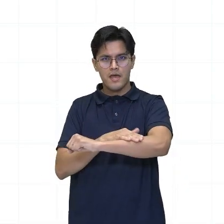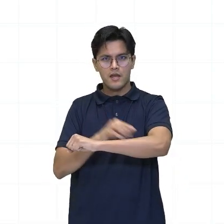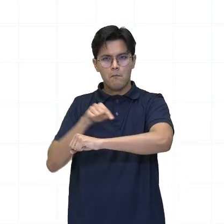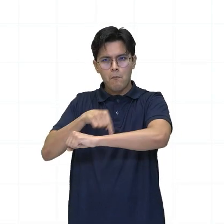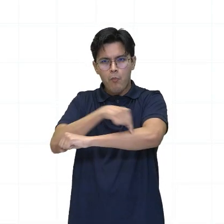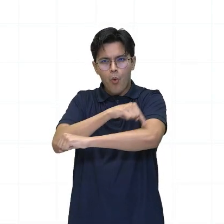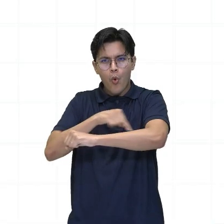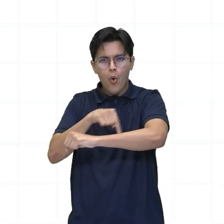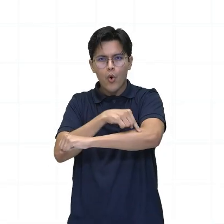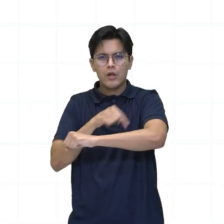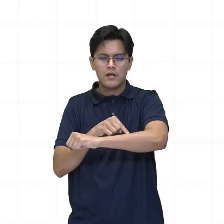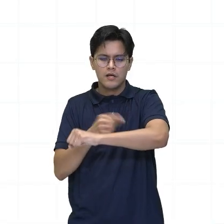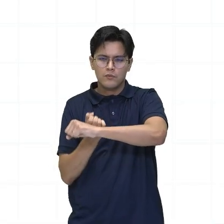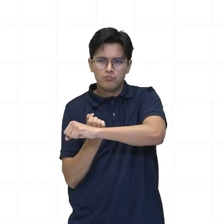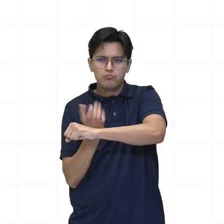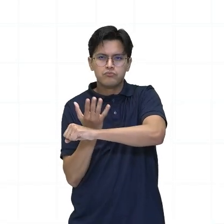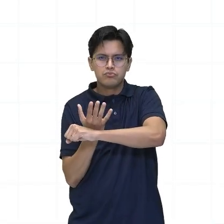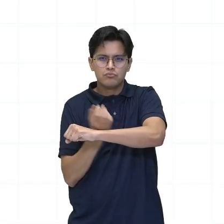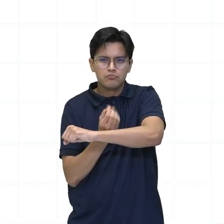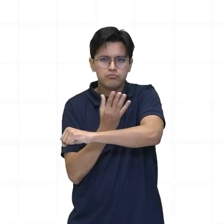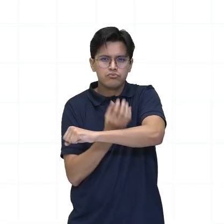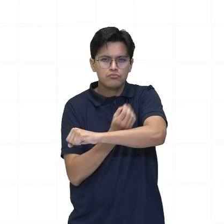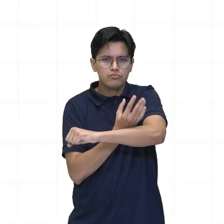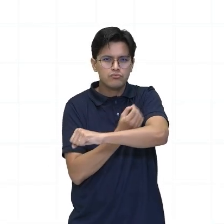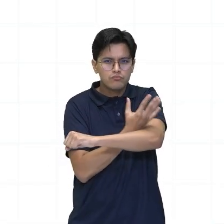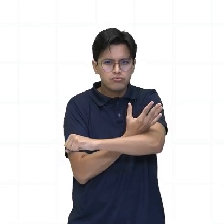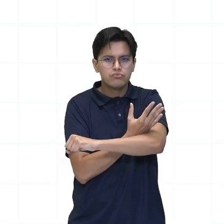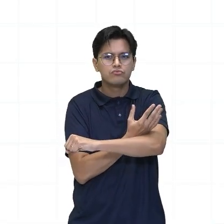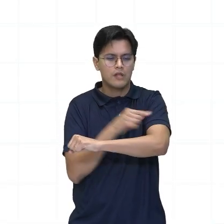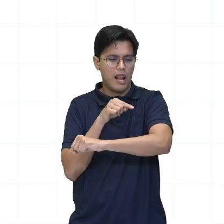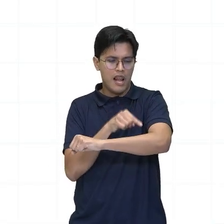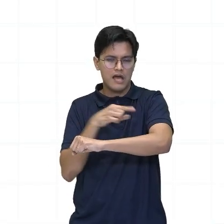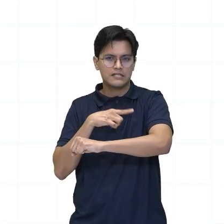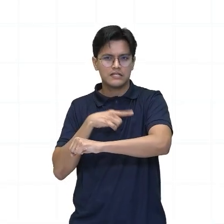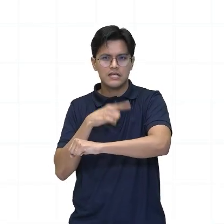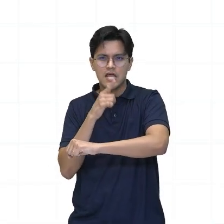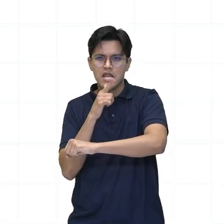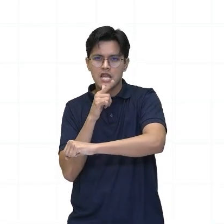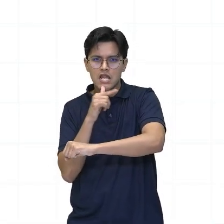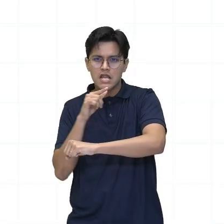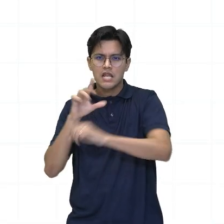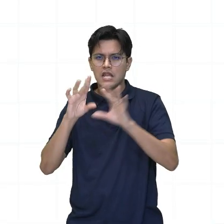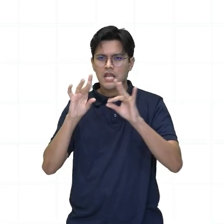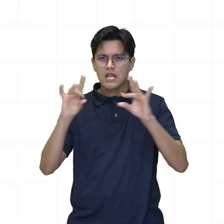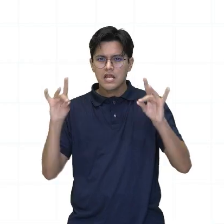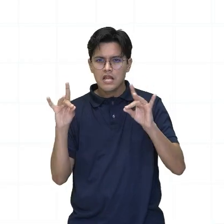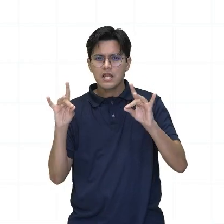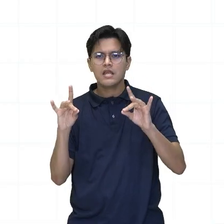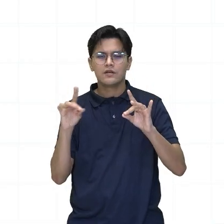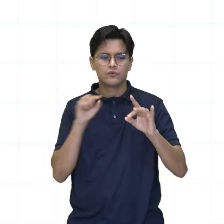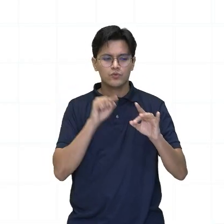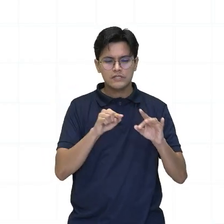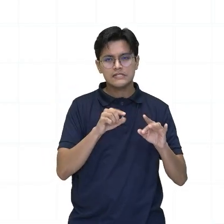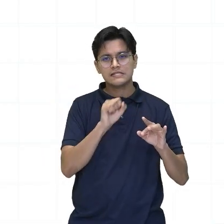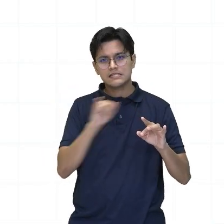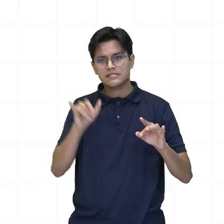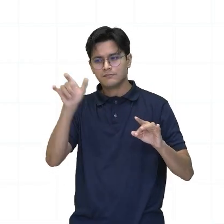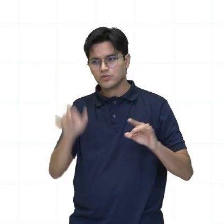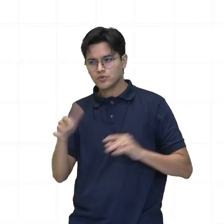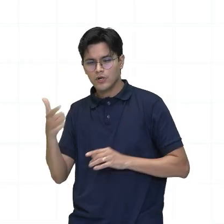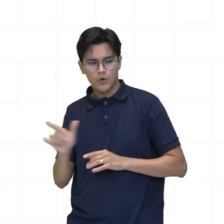e esse líquido é que vai ali transmitir para outras pessoas que têm o contato, febre, dor de cabeça